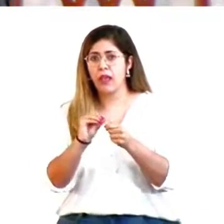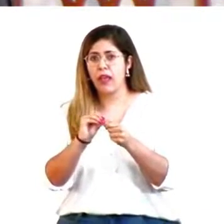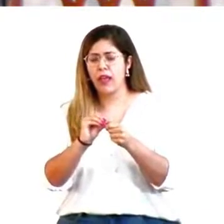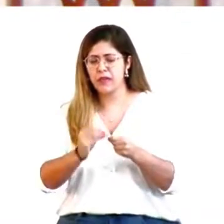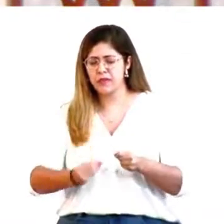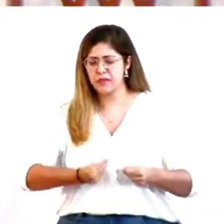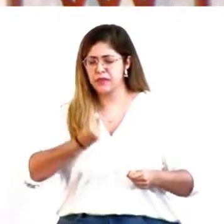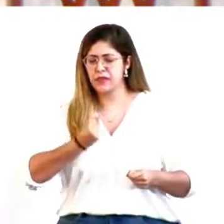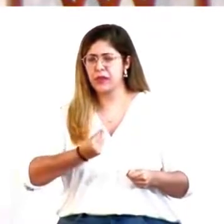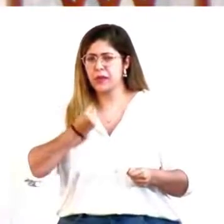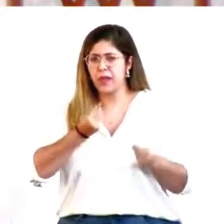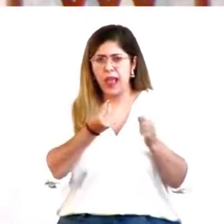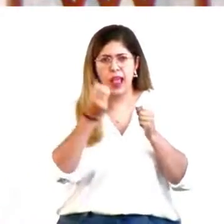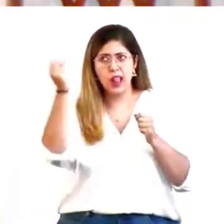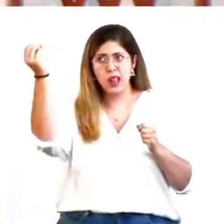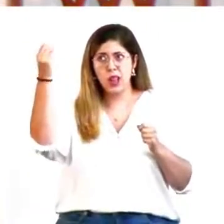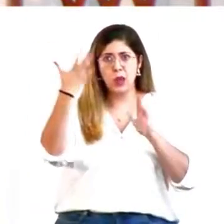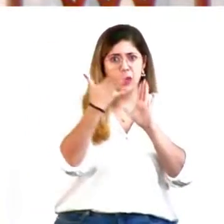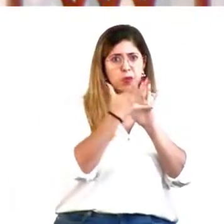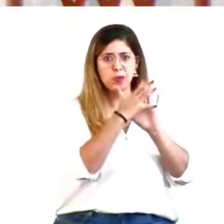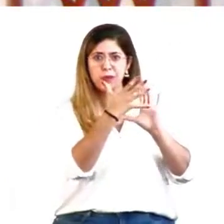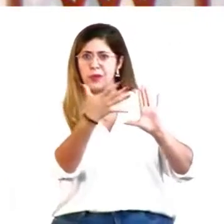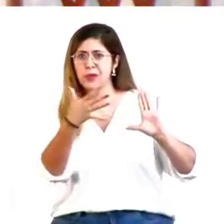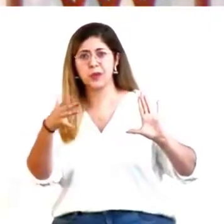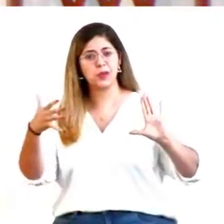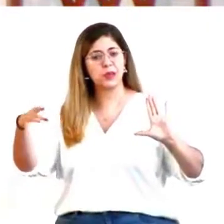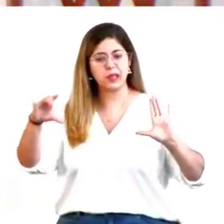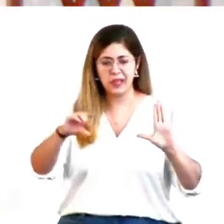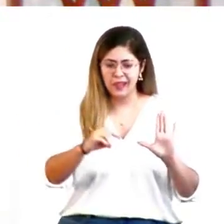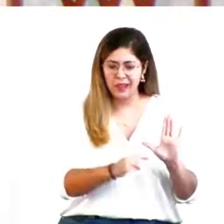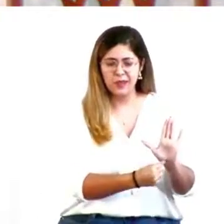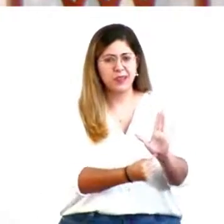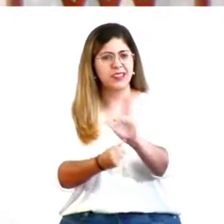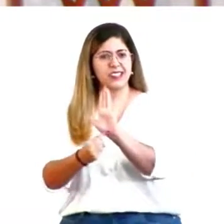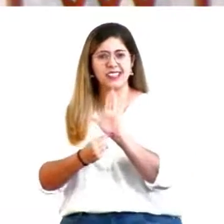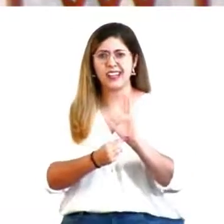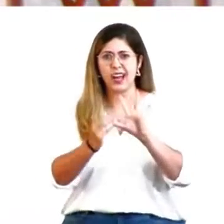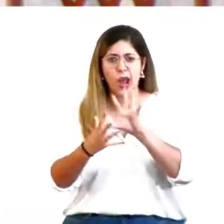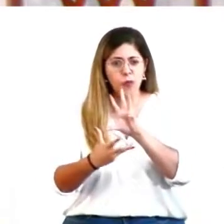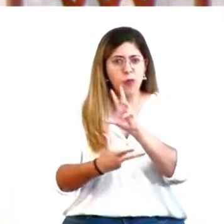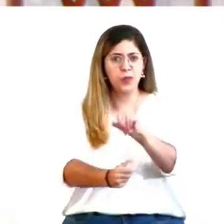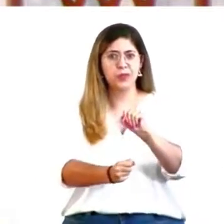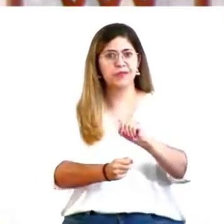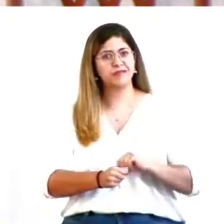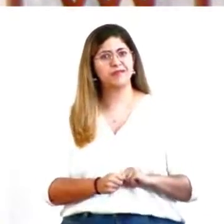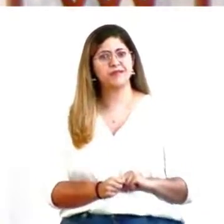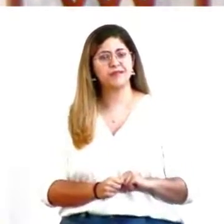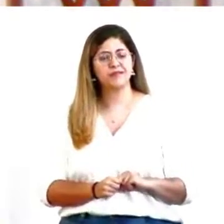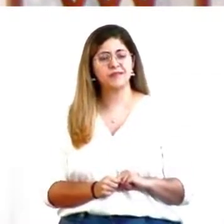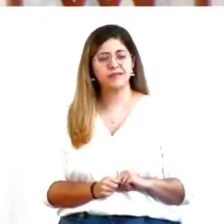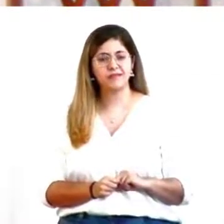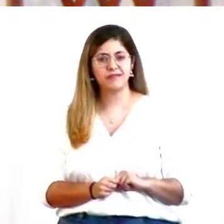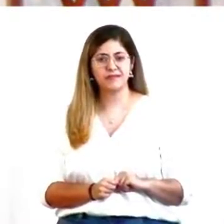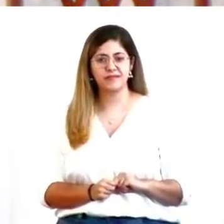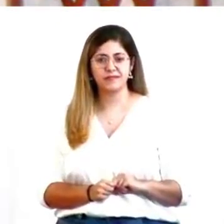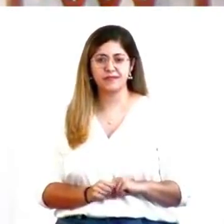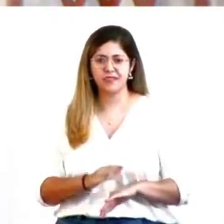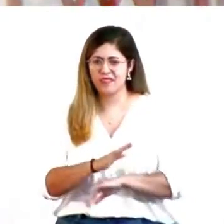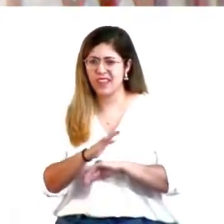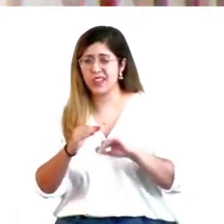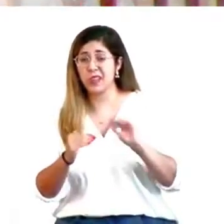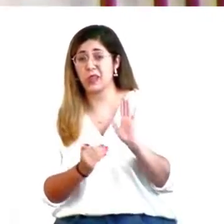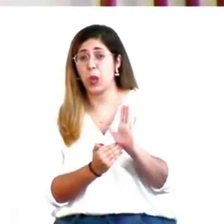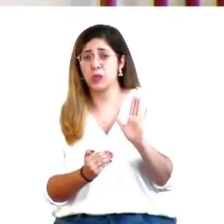andar refletindo luz. Refletindo luz para quem? Para aqueles que